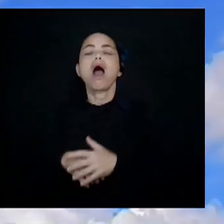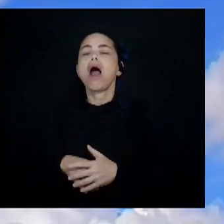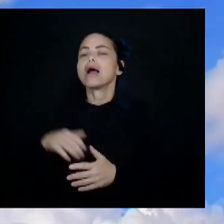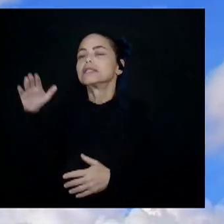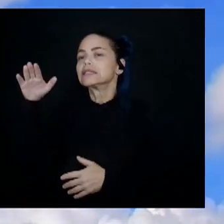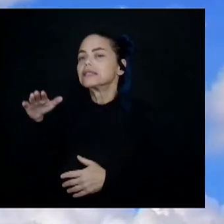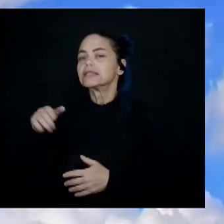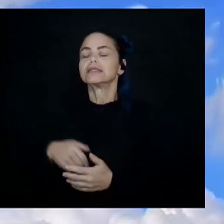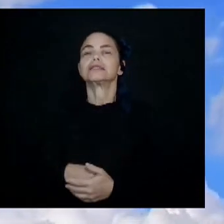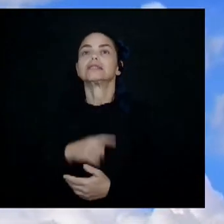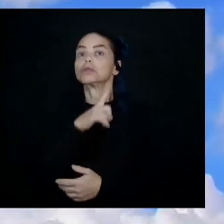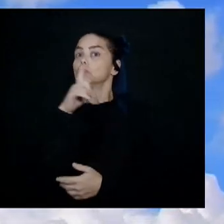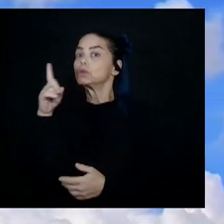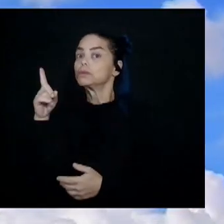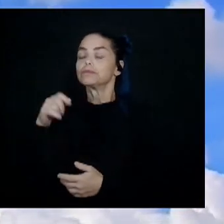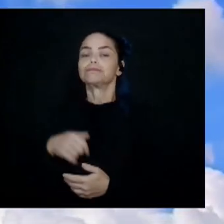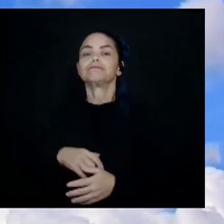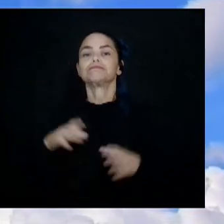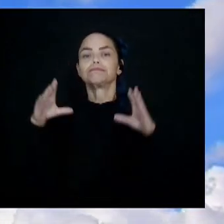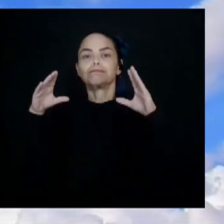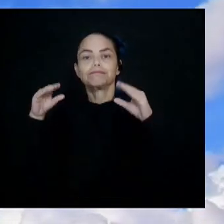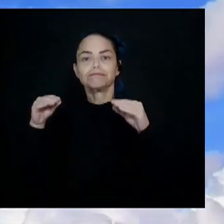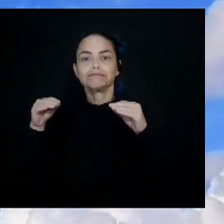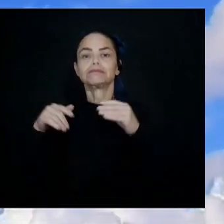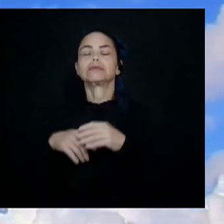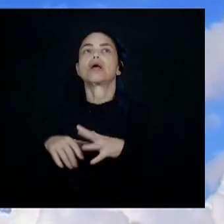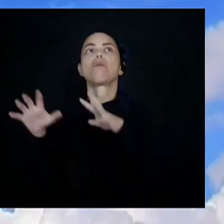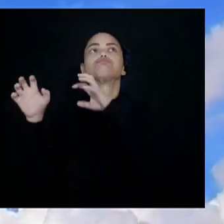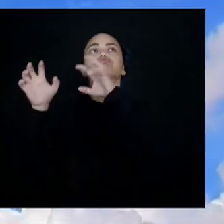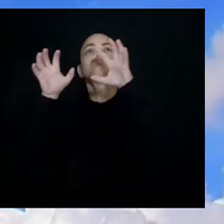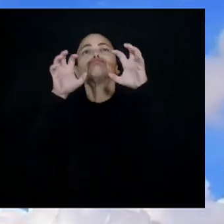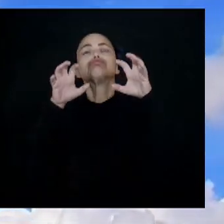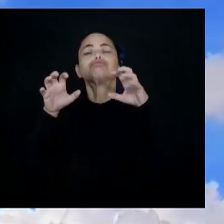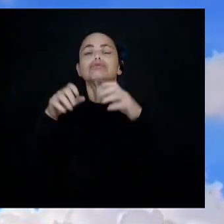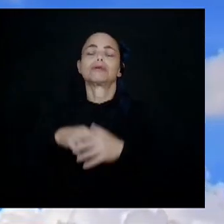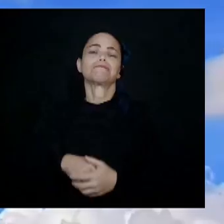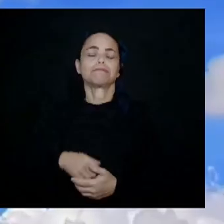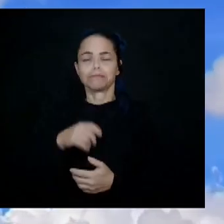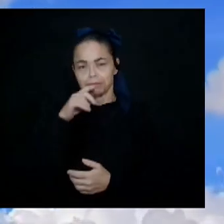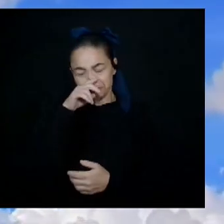o dia e à noite com muitas nuvens. Então, essa é a